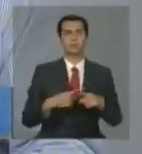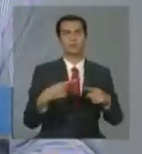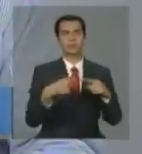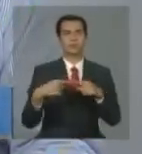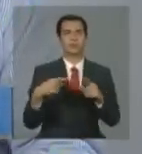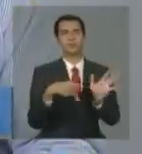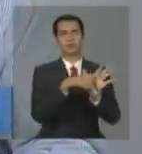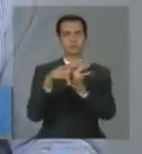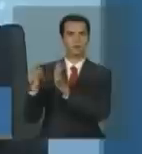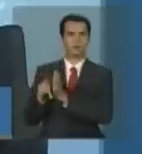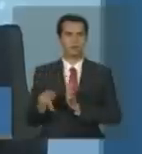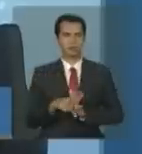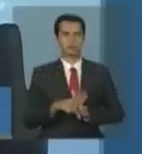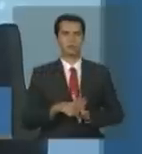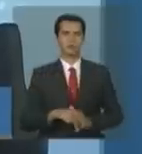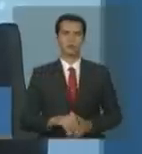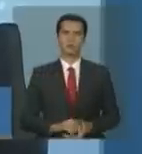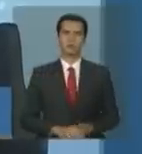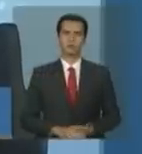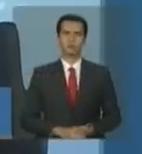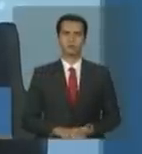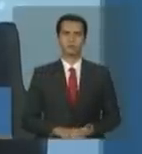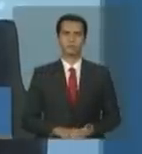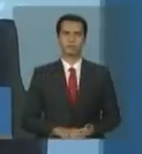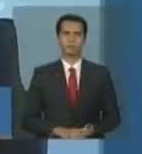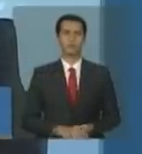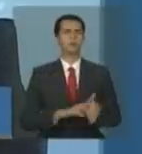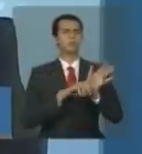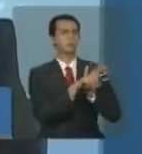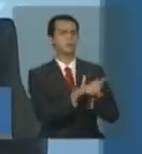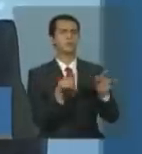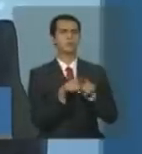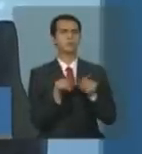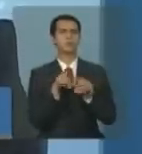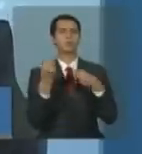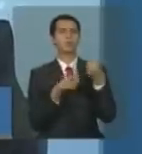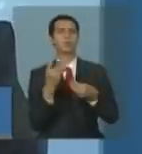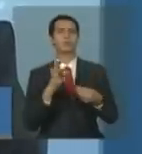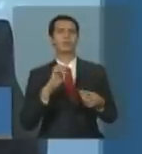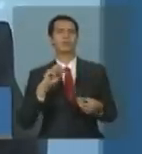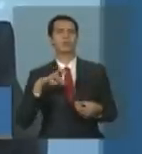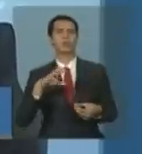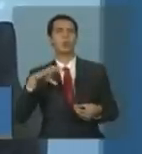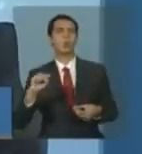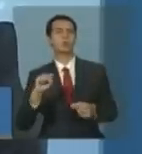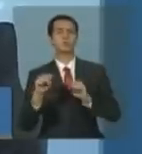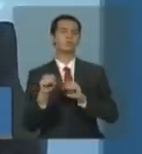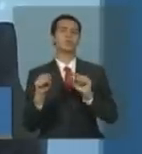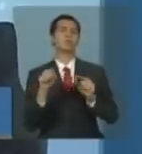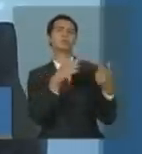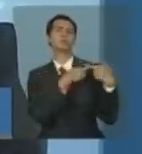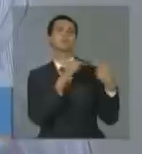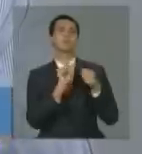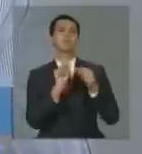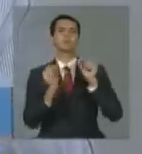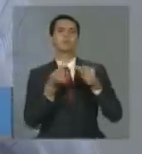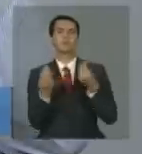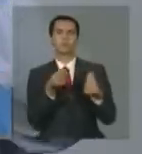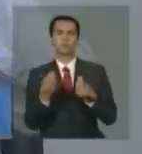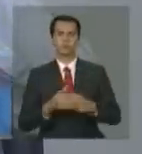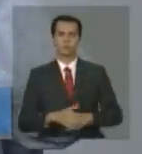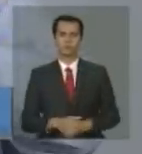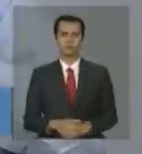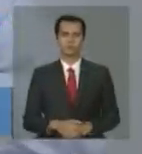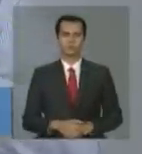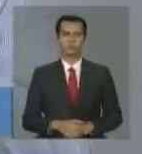E em questão aos técnicos, como que é o processo, então, para delegar o perfil aos técnicos, para eles terem acesso ao censo? Então, vamos